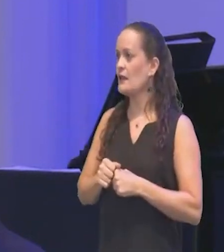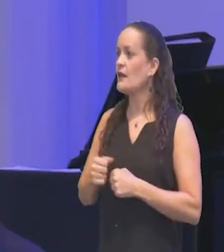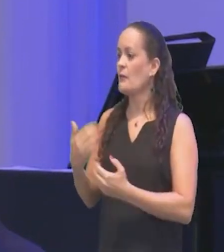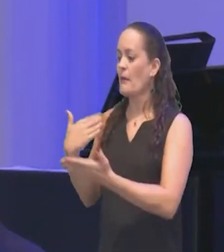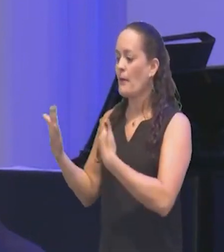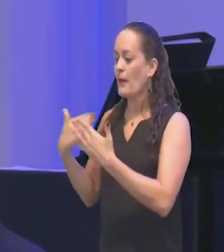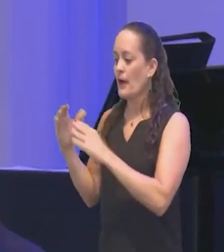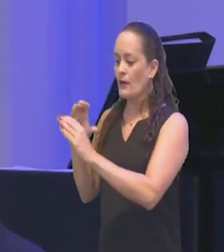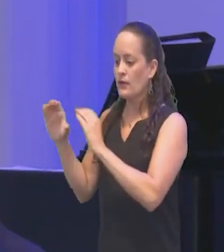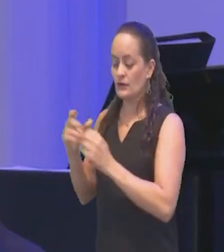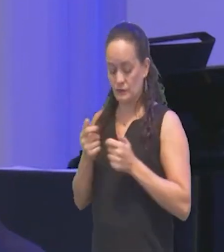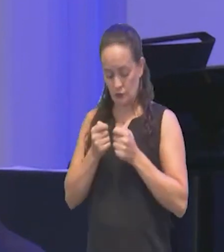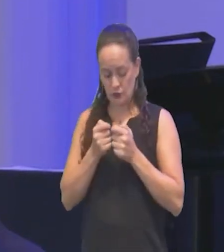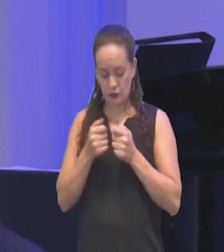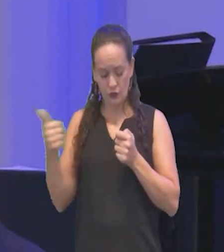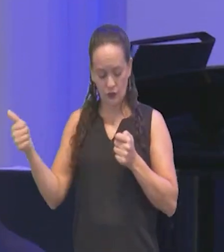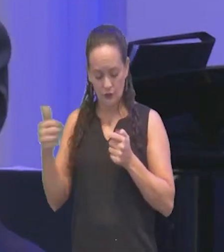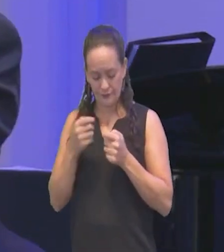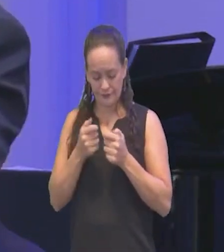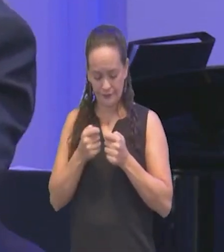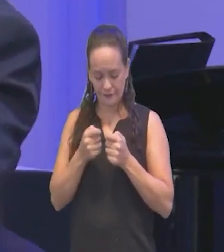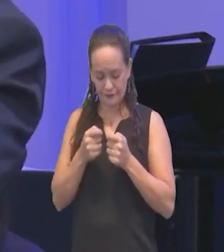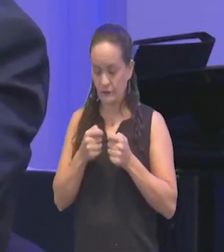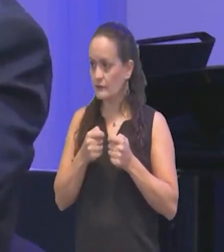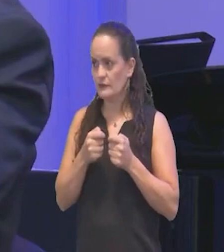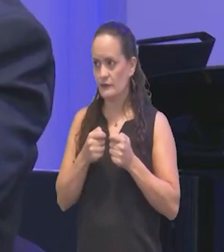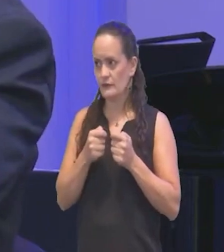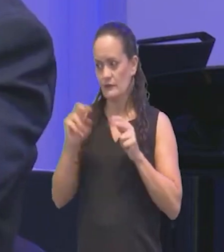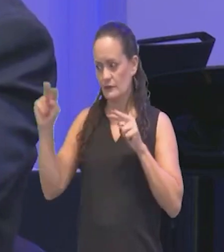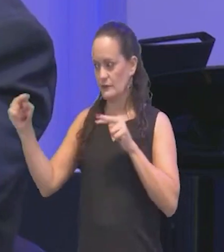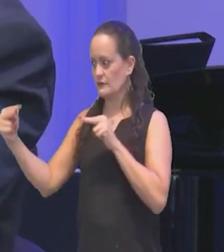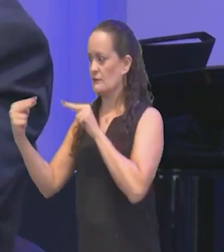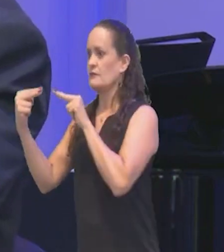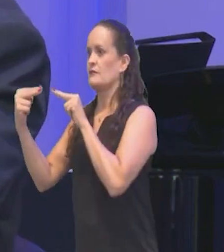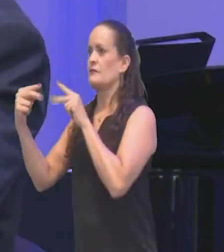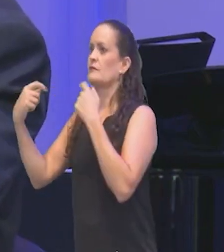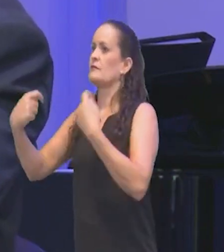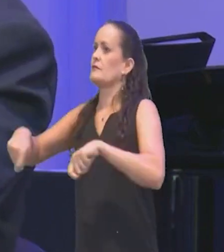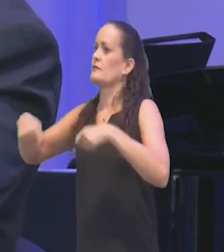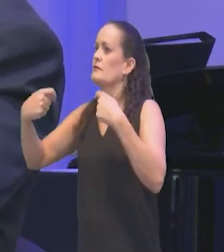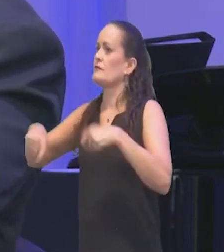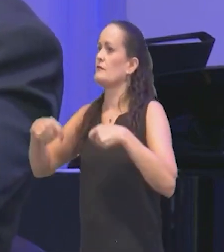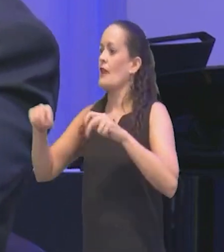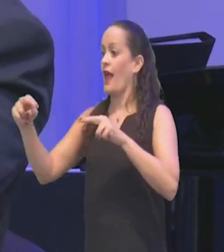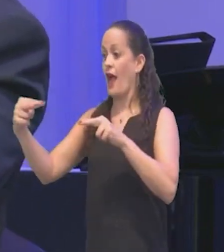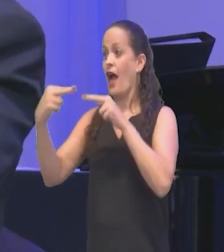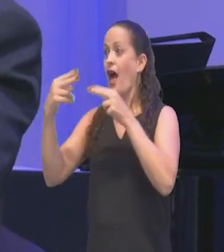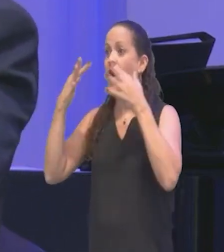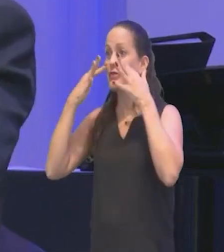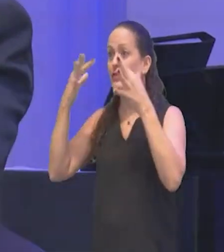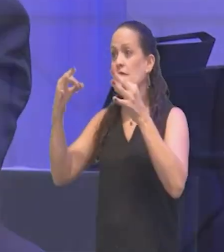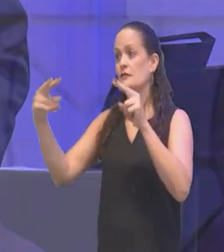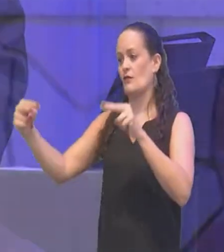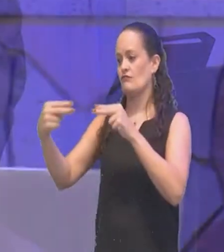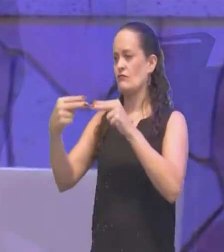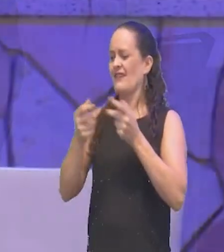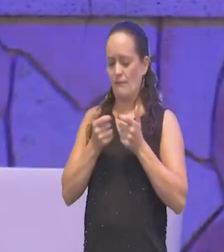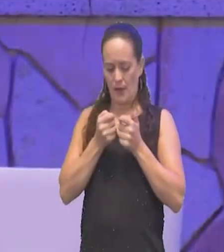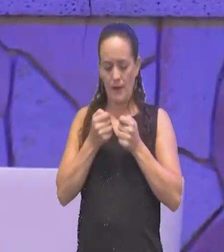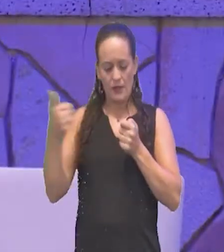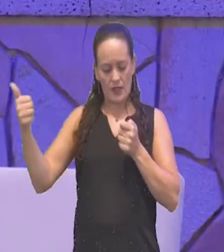celular. Pai e mãe precisam olhar olho no olho com o seu filho. Precisa dar atenção, meus amados.